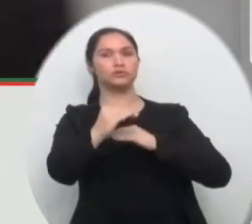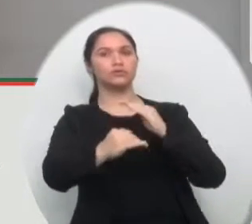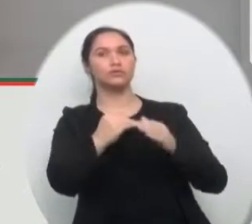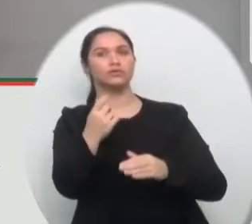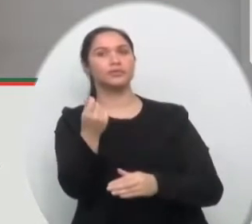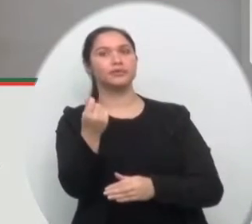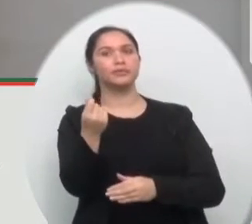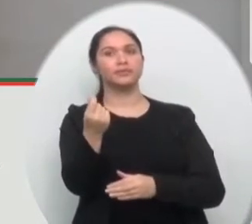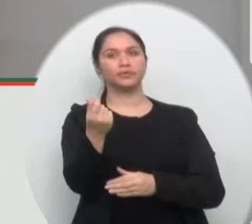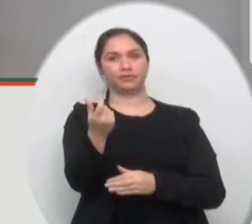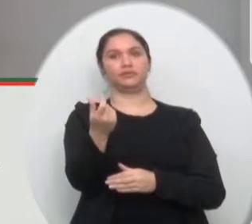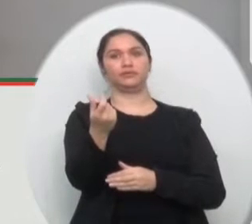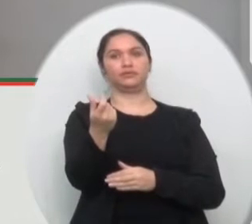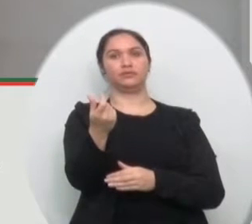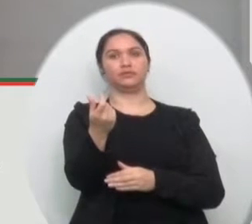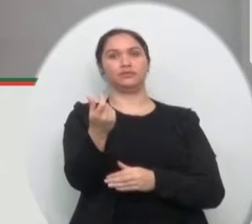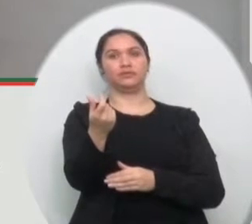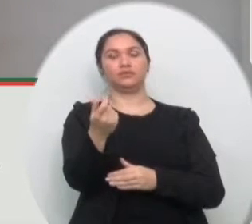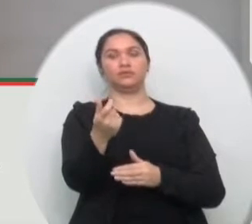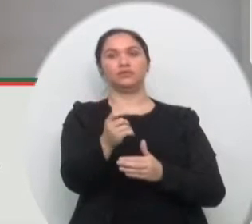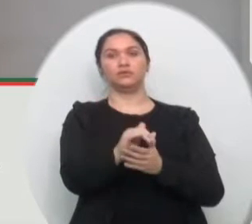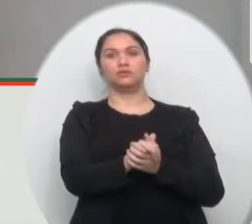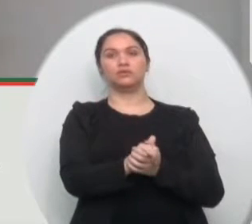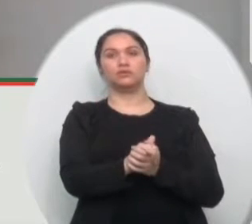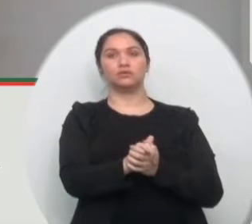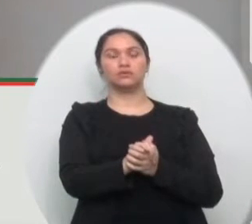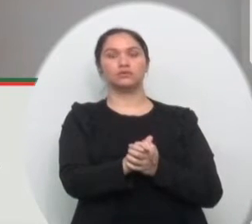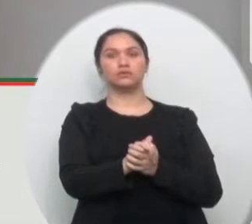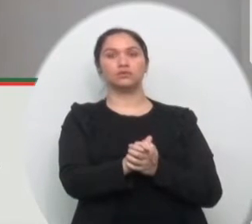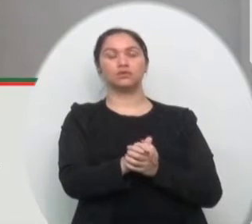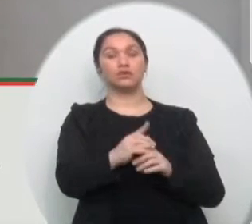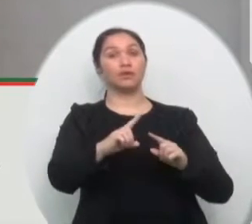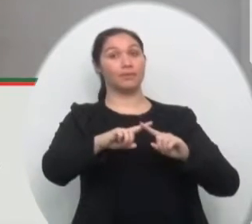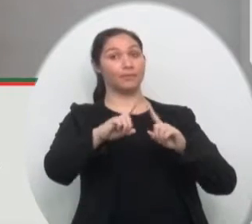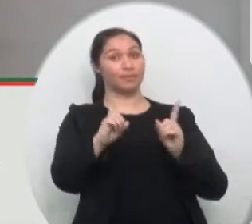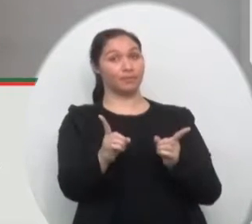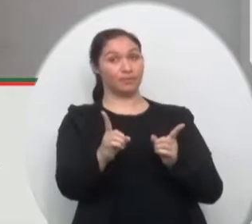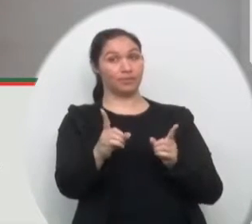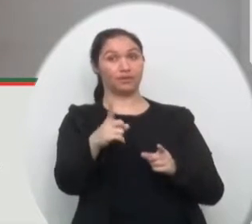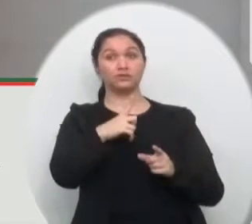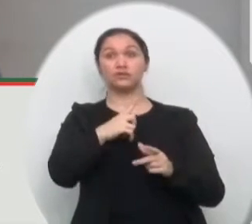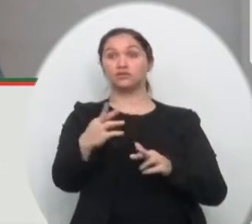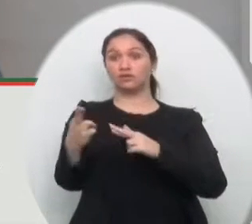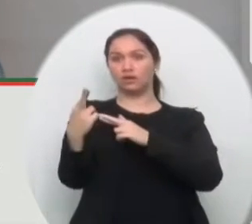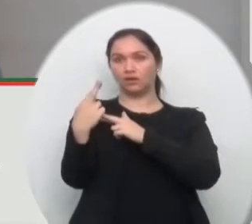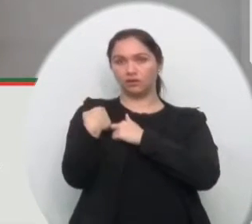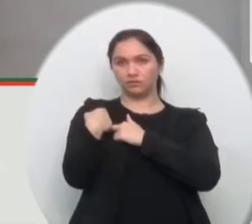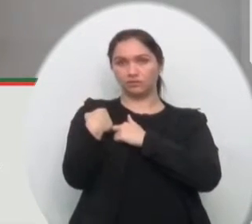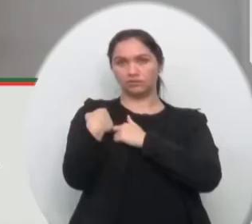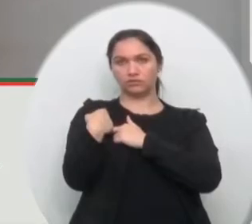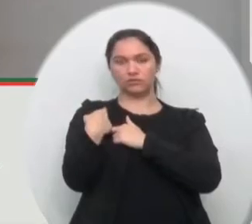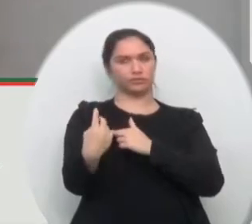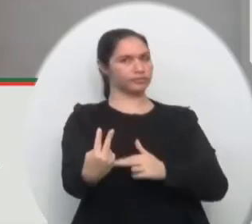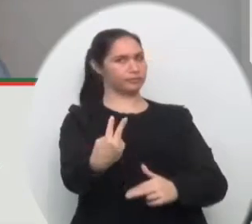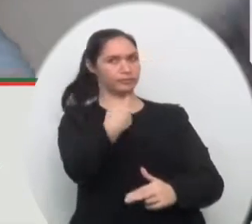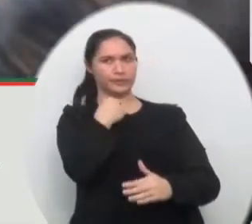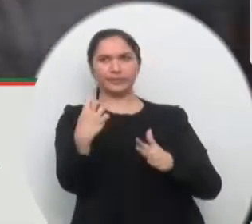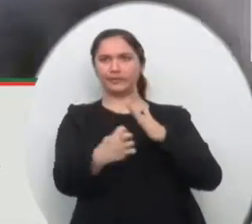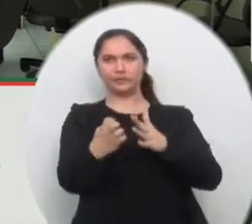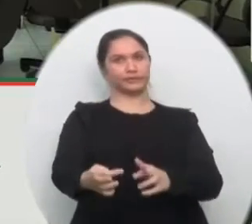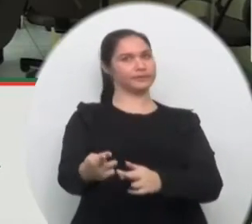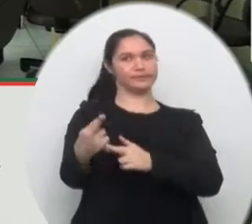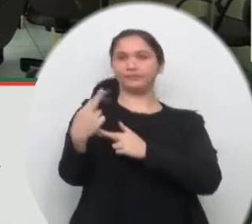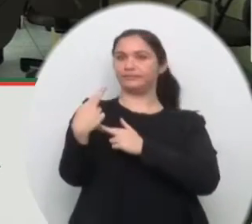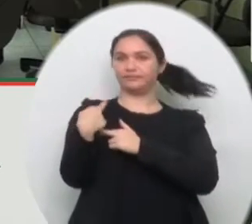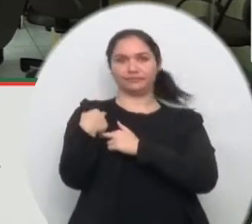forma responsável, né? De forma irresponsável, não dá para ser tolerante em hipótese alguma, e manifestei